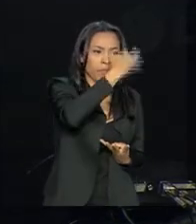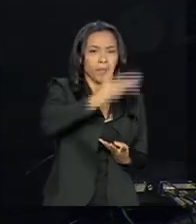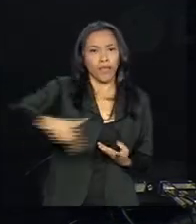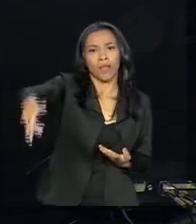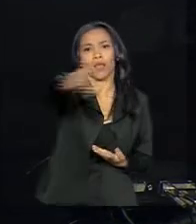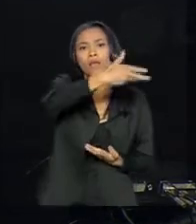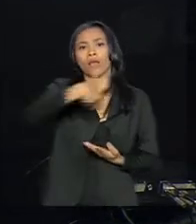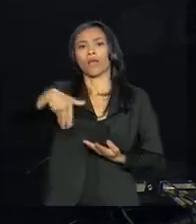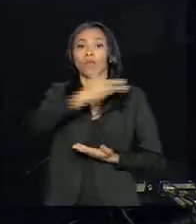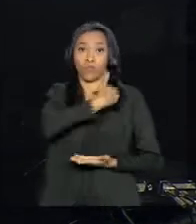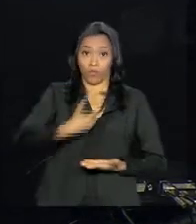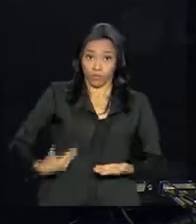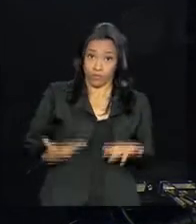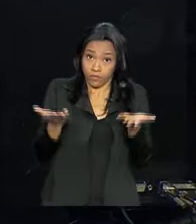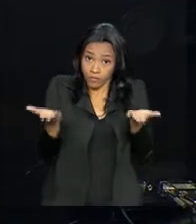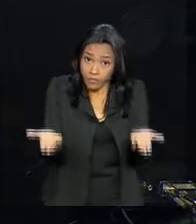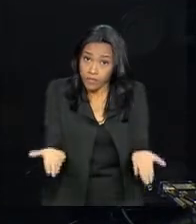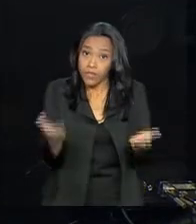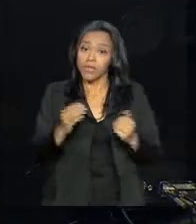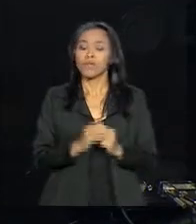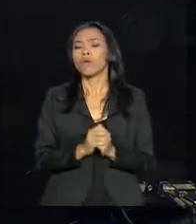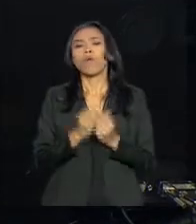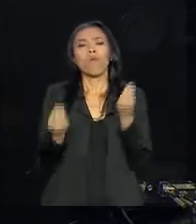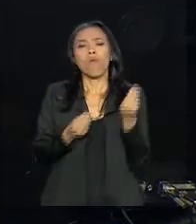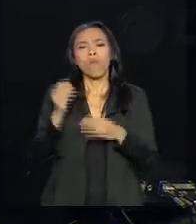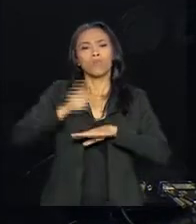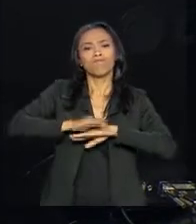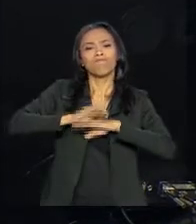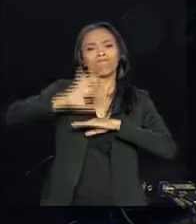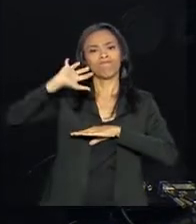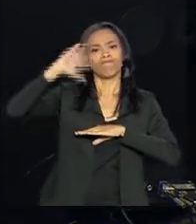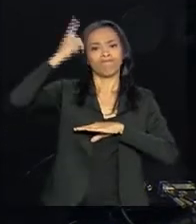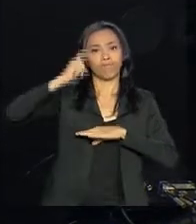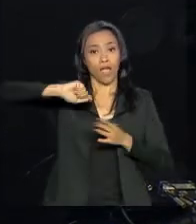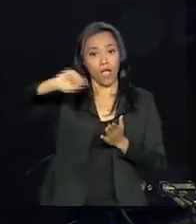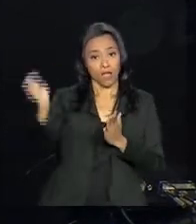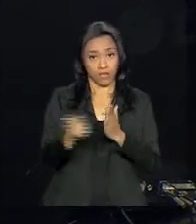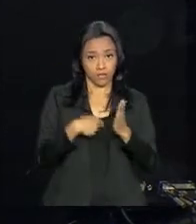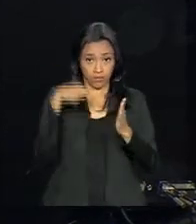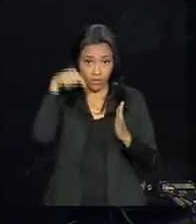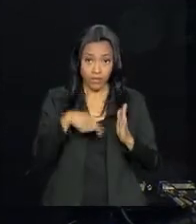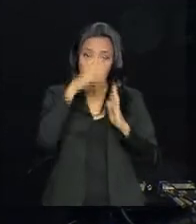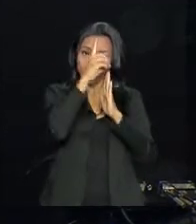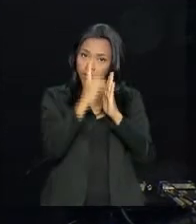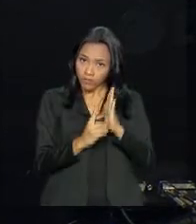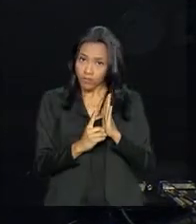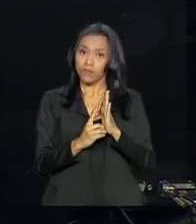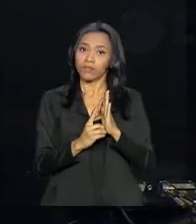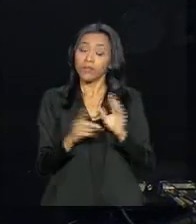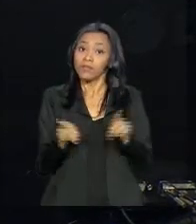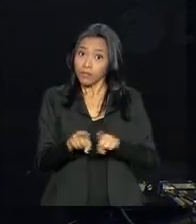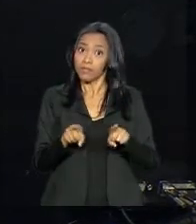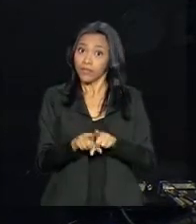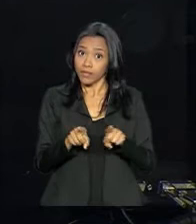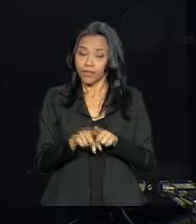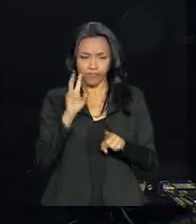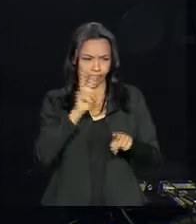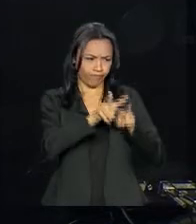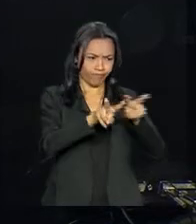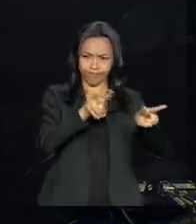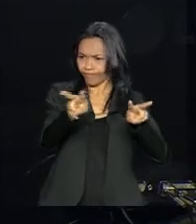as razões que poderão nos levar a assinatura deste decreto e uma maneira ouvir os